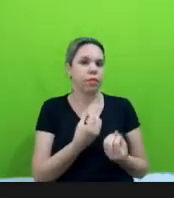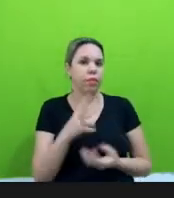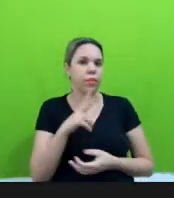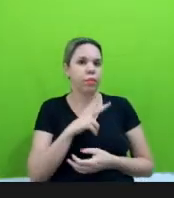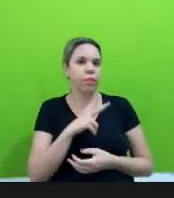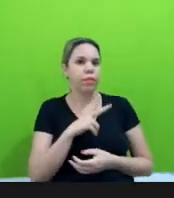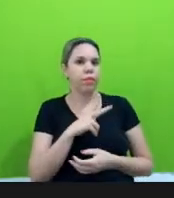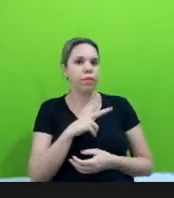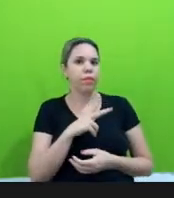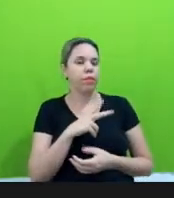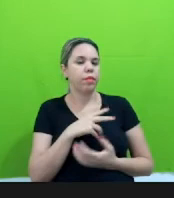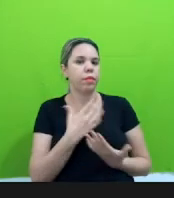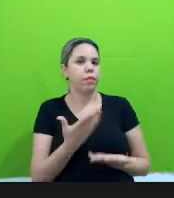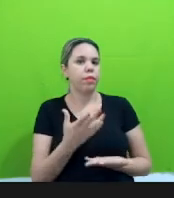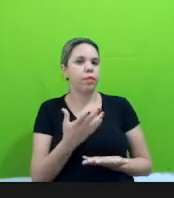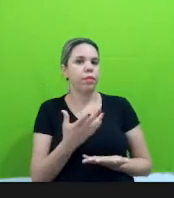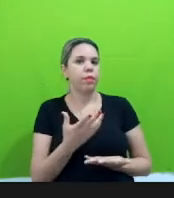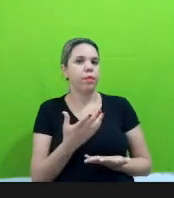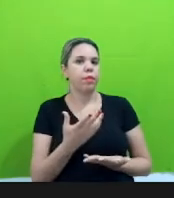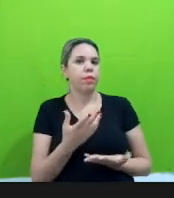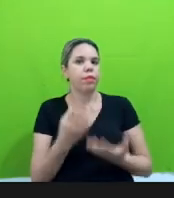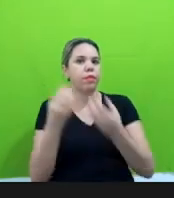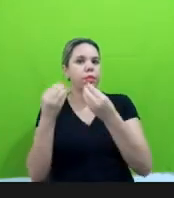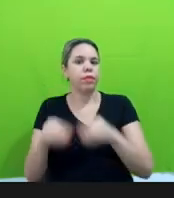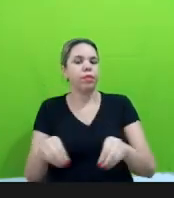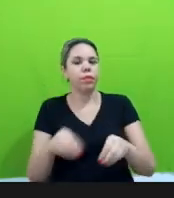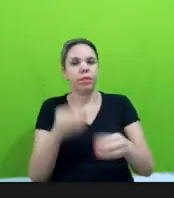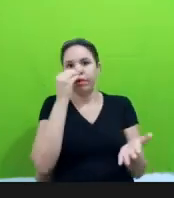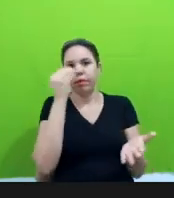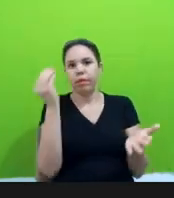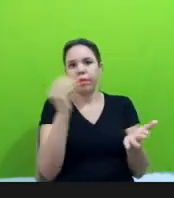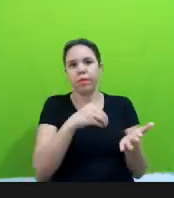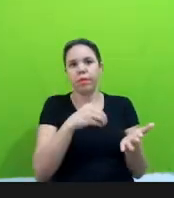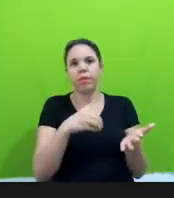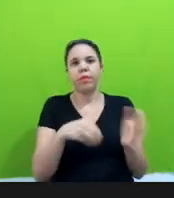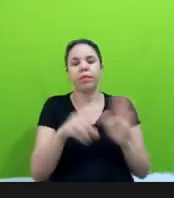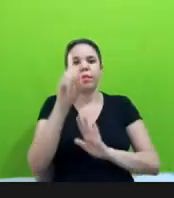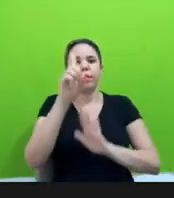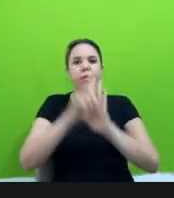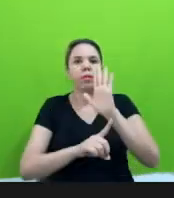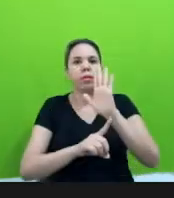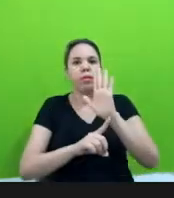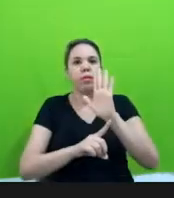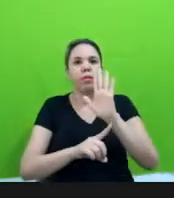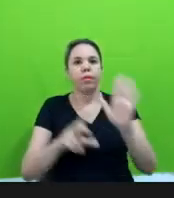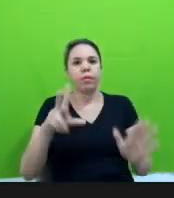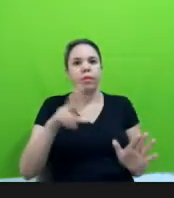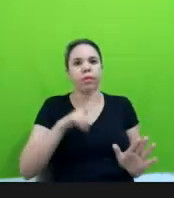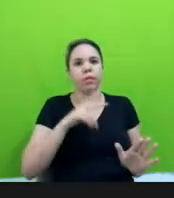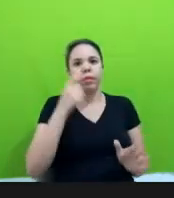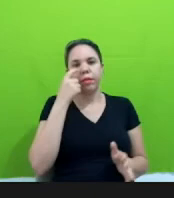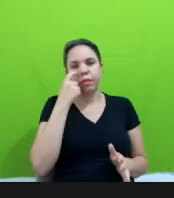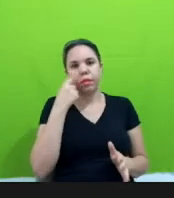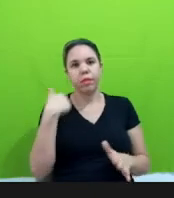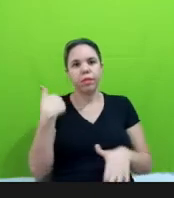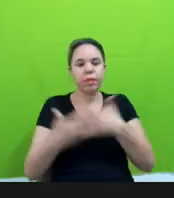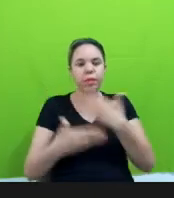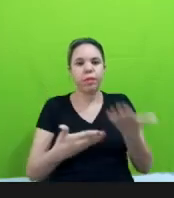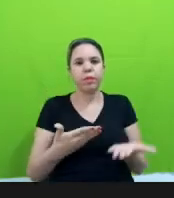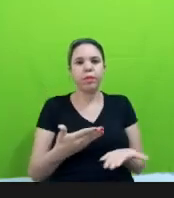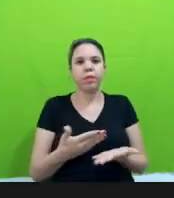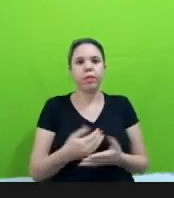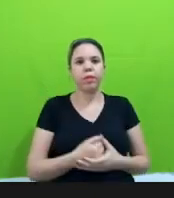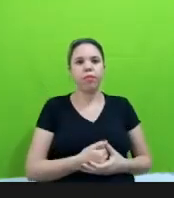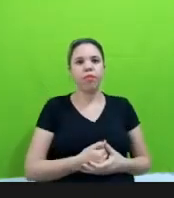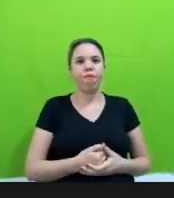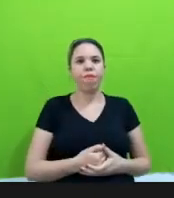informação pessoal que ela afeta negativamente algum direito, né, de intimidade, vida privada, honra, imagem,